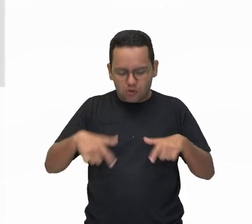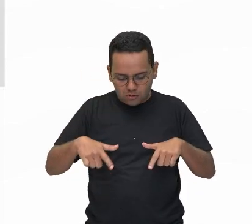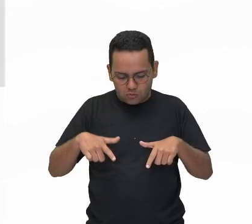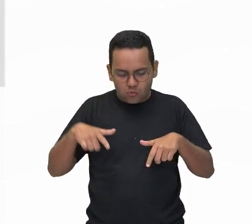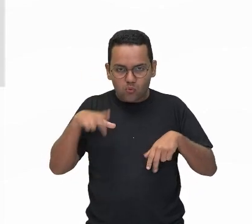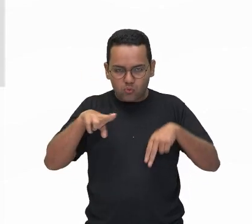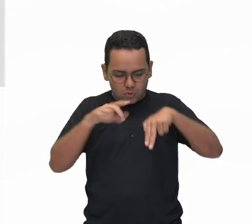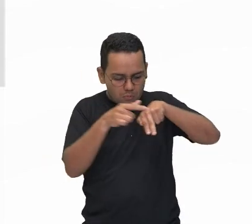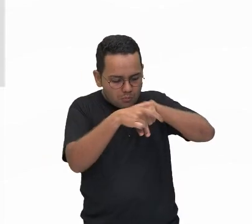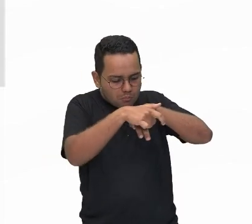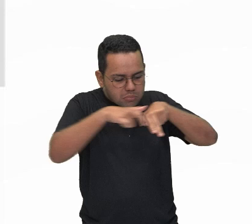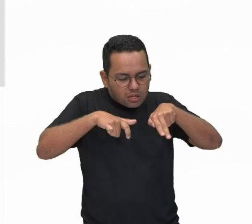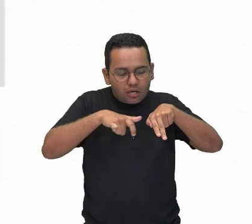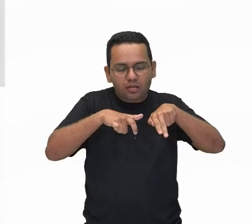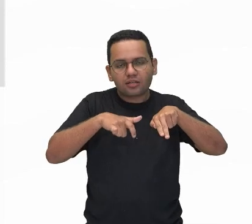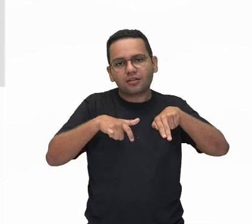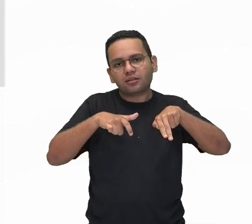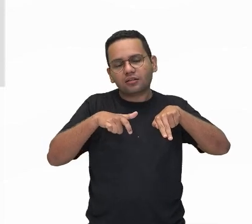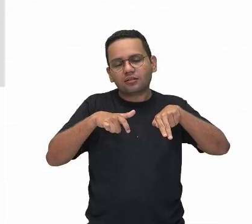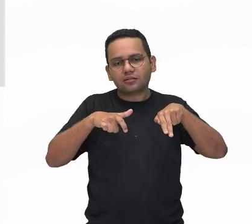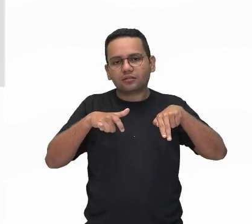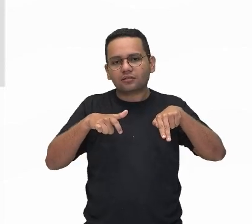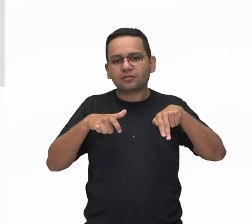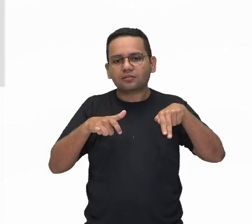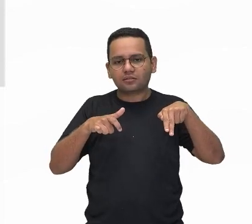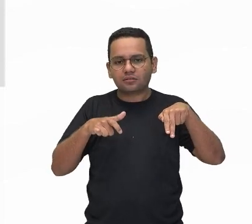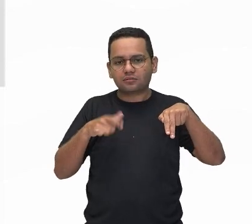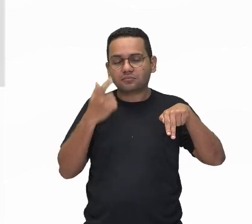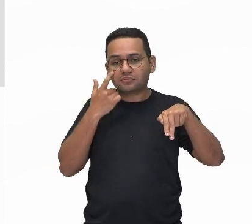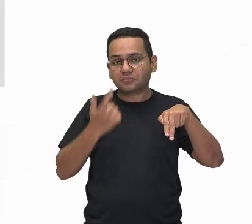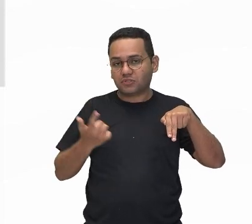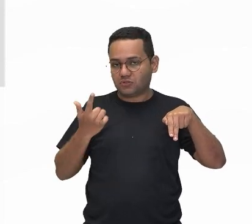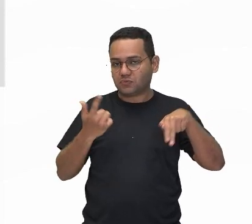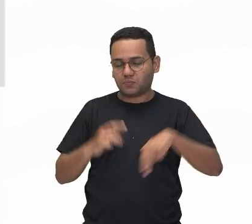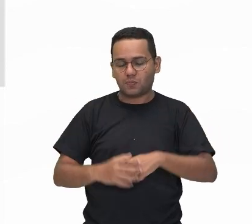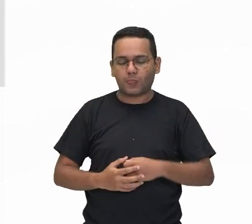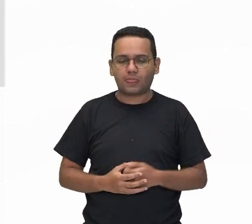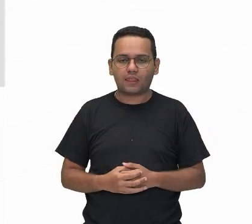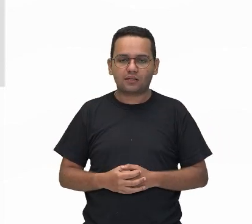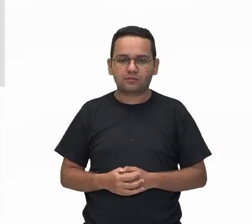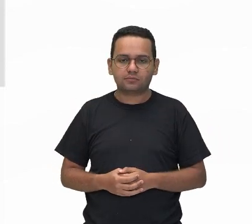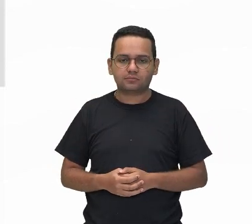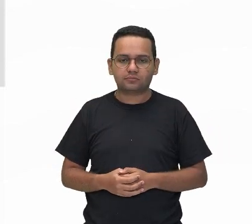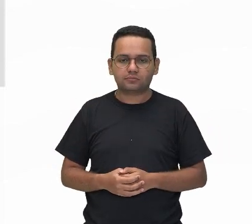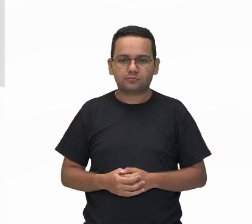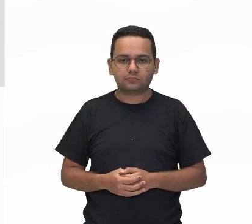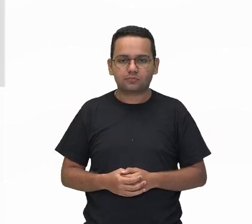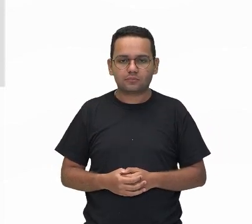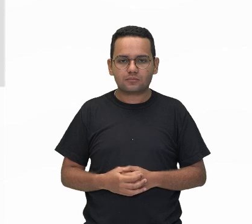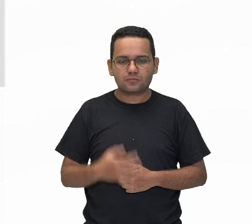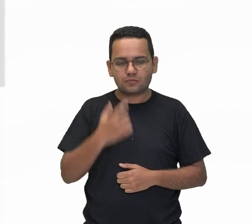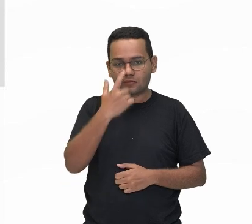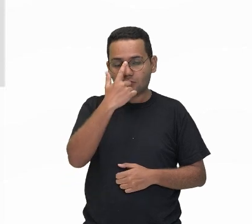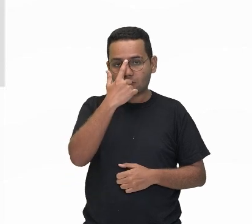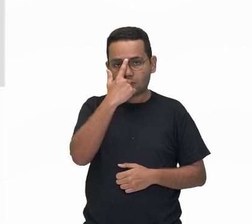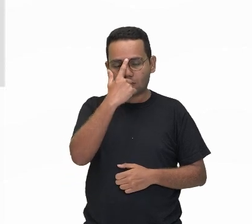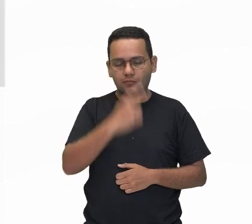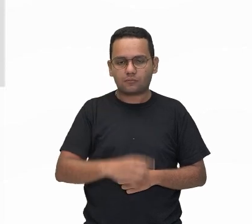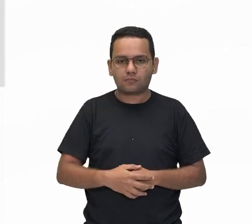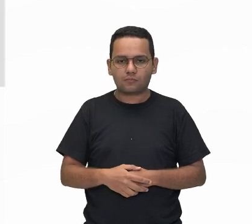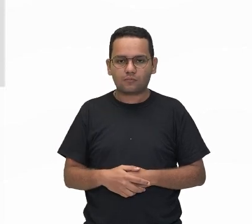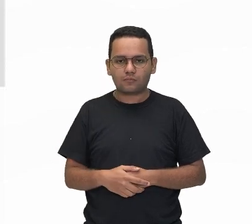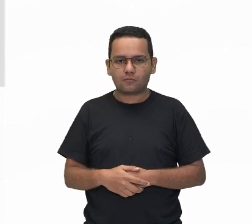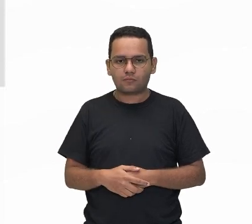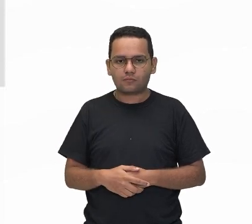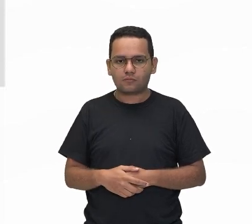proteger os seus genitais, como vocês podem observar nessa segunda imagem aí, né, bem representada, onde eles já